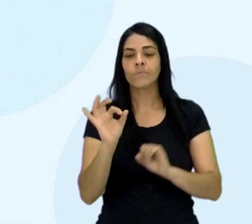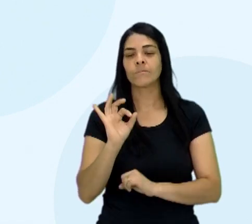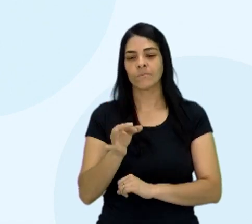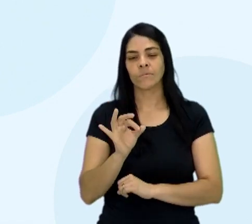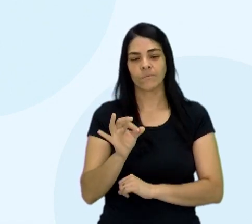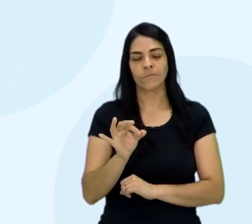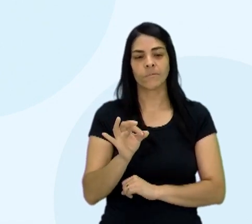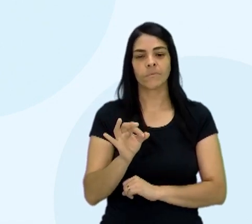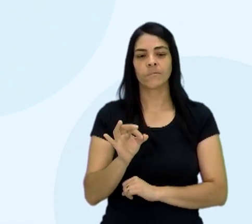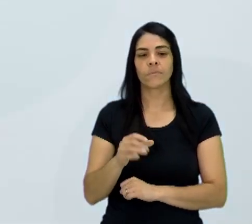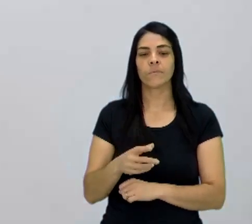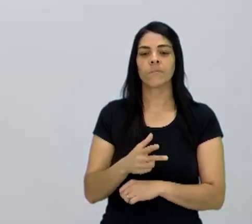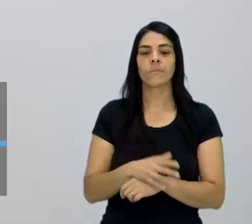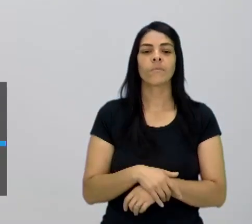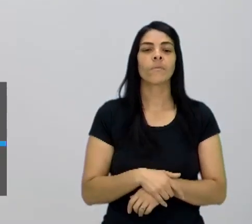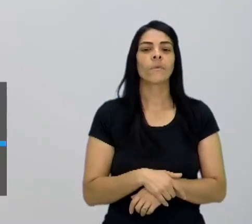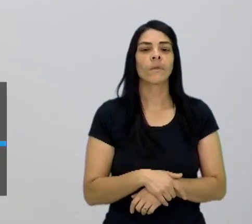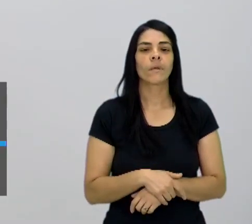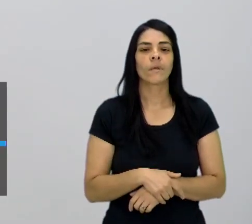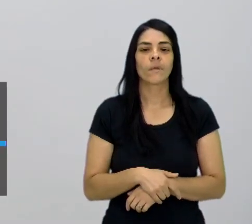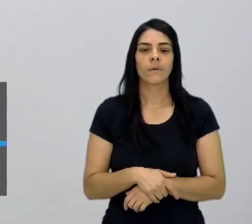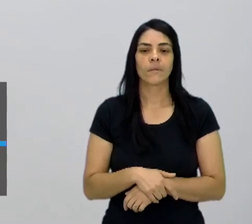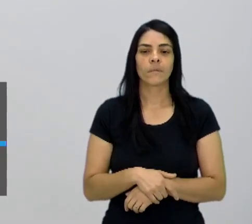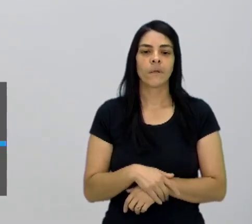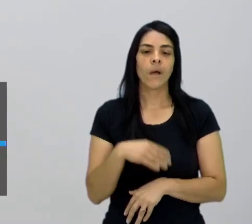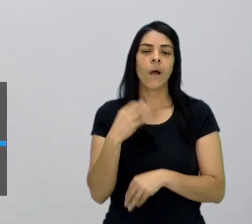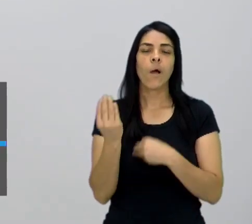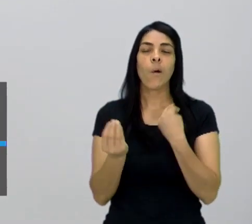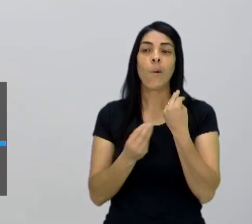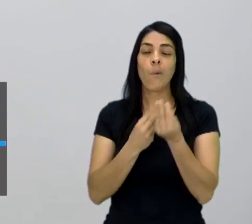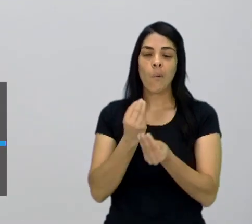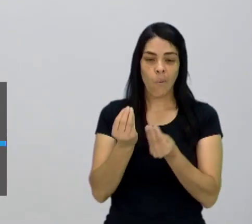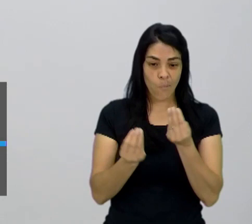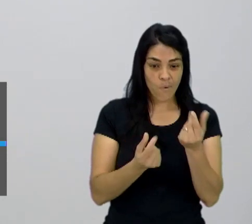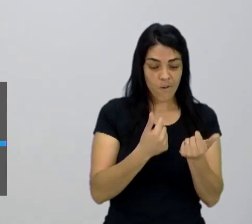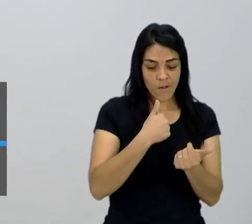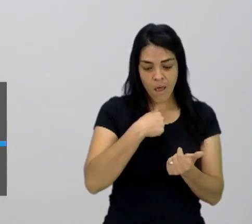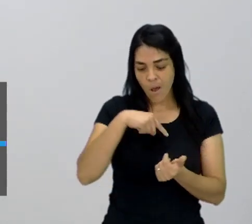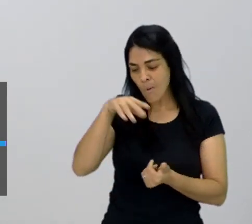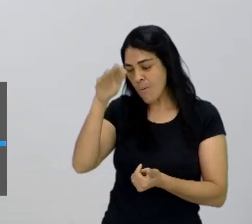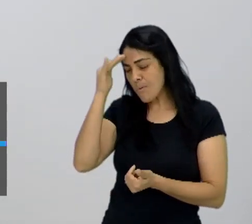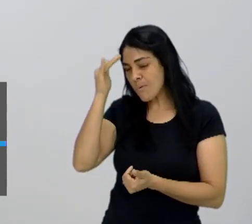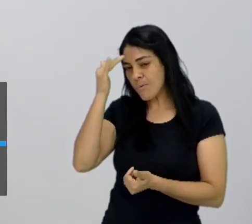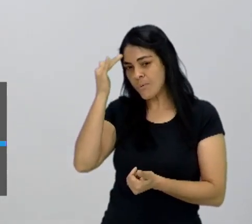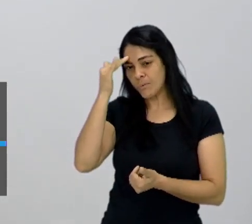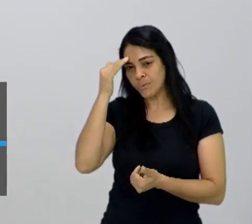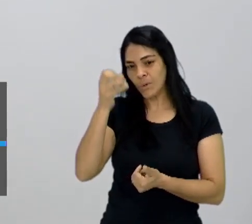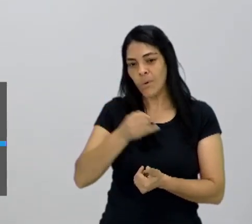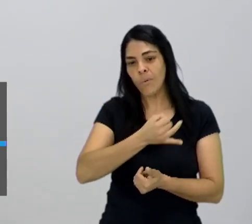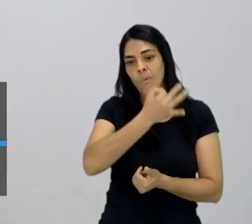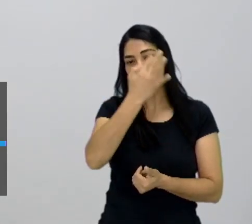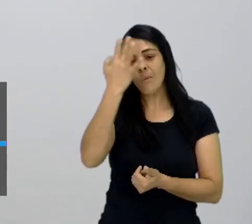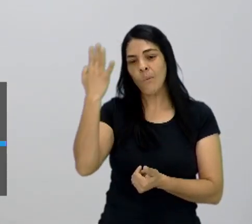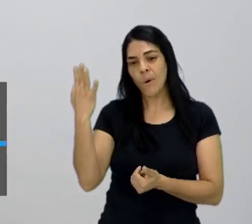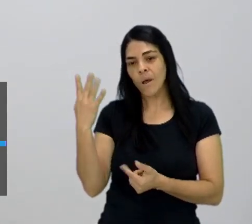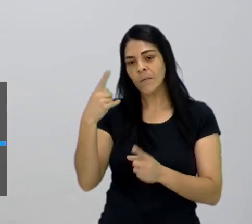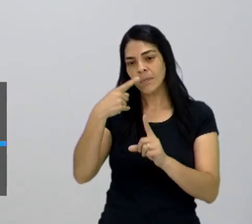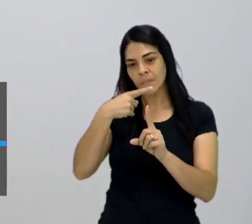ó, na câmera 2, como que eu sei que uma coisa quantas vezes uma coisa é maior que a